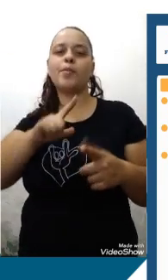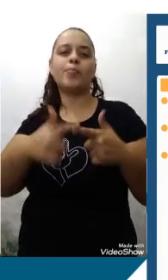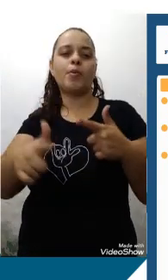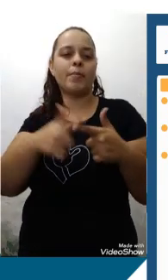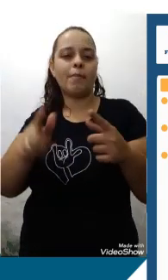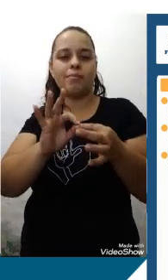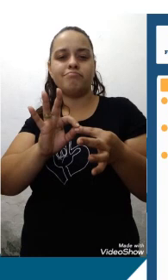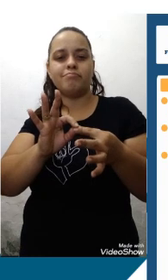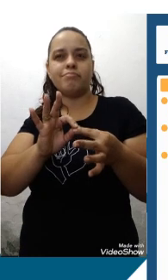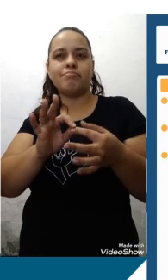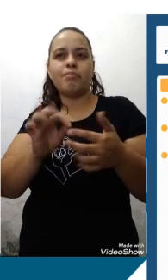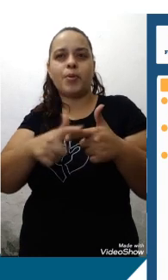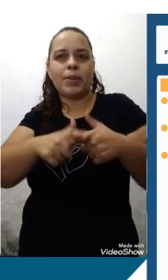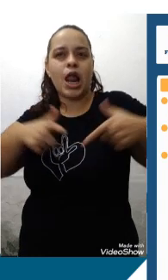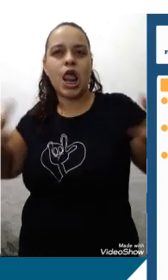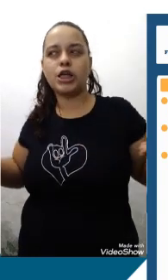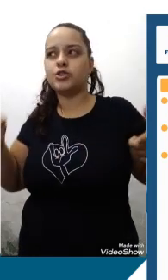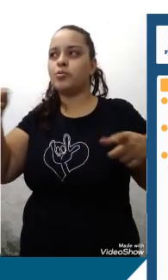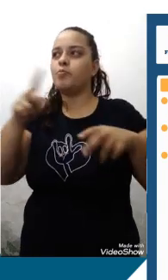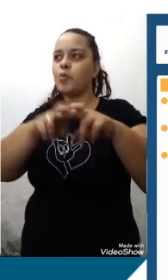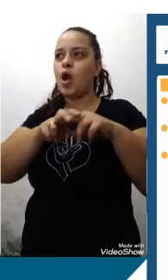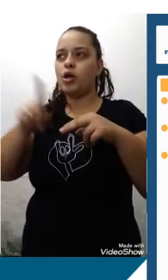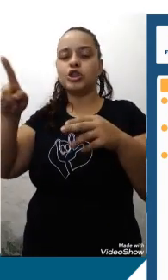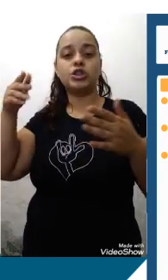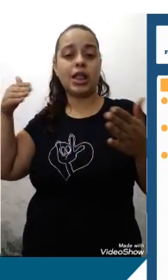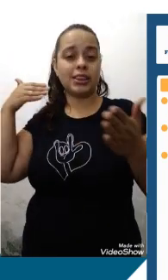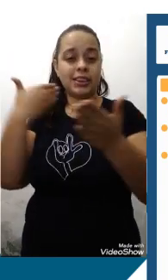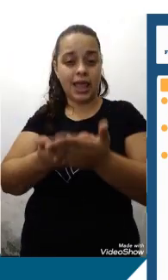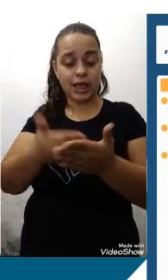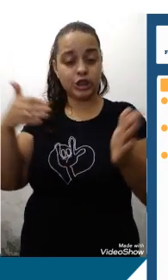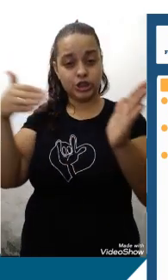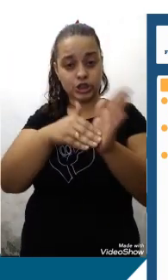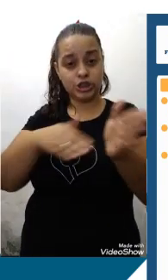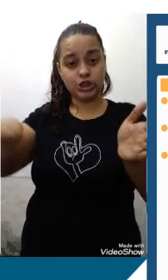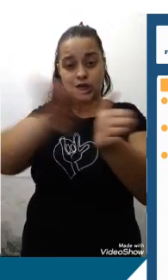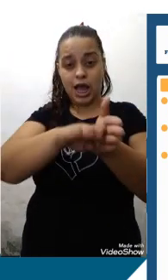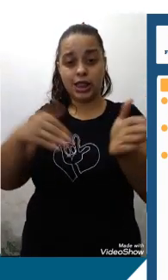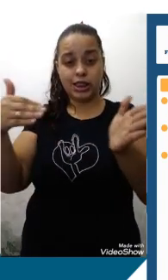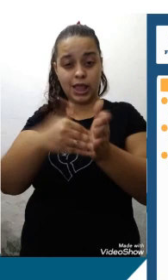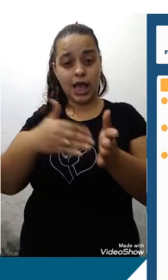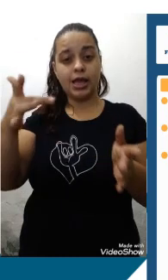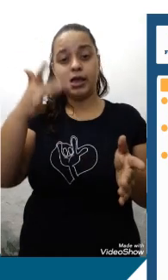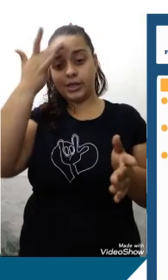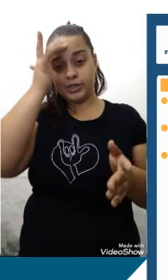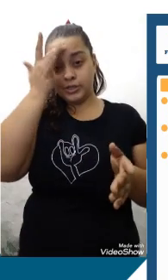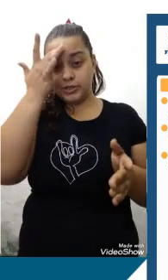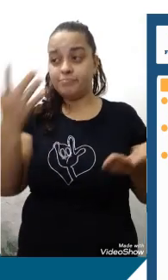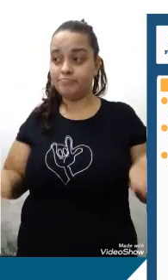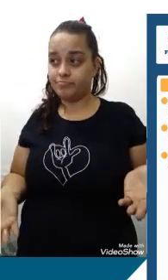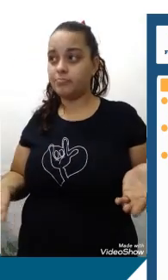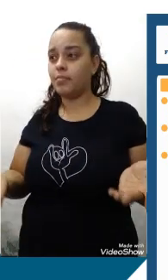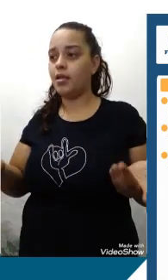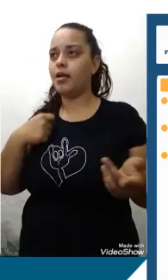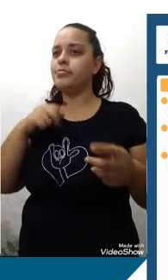geralmente recebe como resposta dos alunos as especiarias. No entanto, se em vez de analisar esse processo pelo como ele resultou no